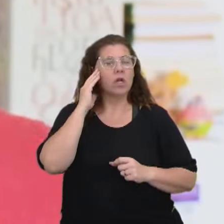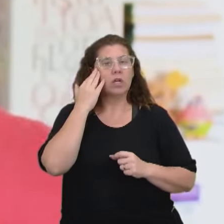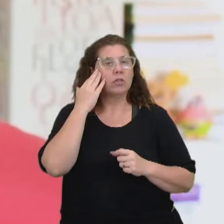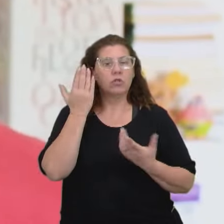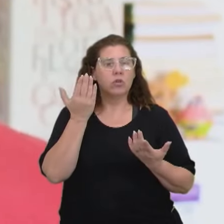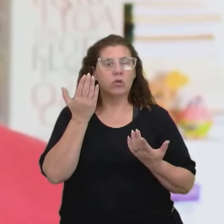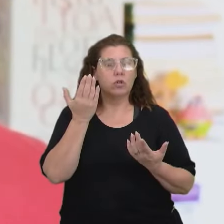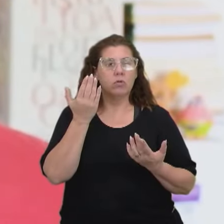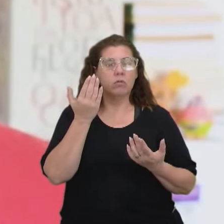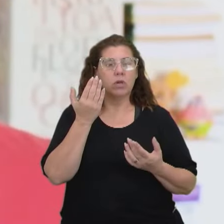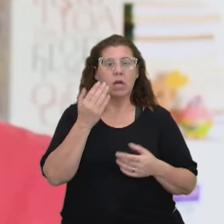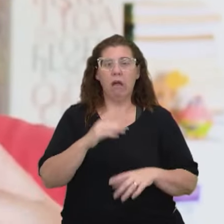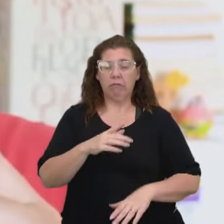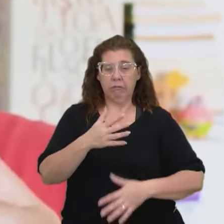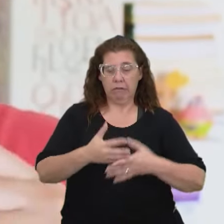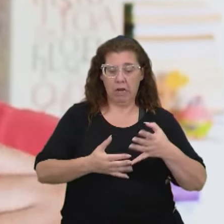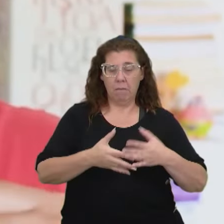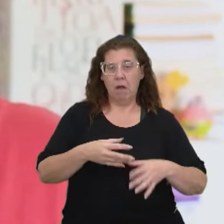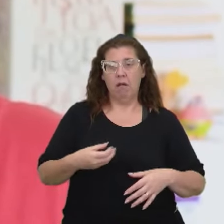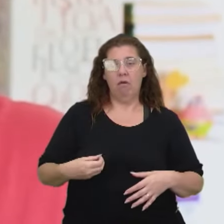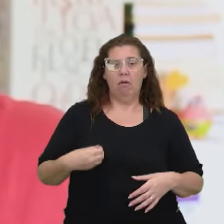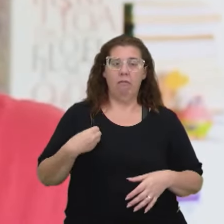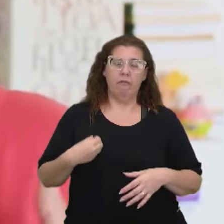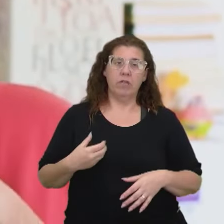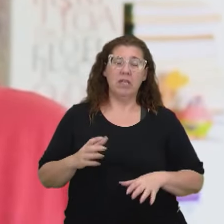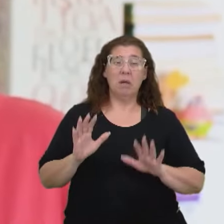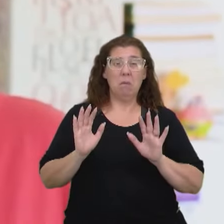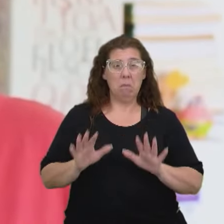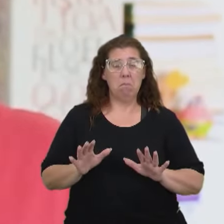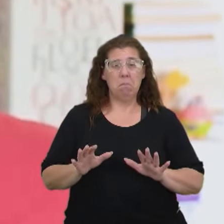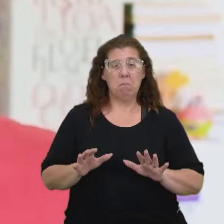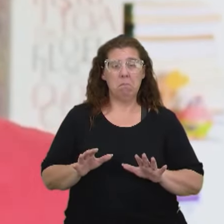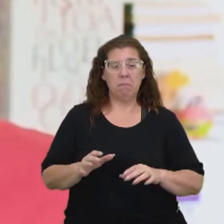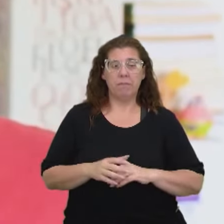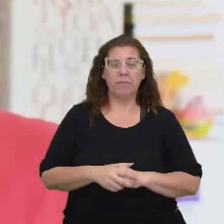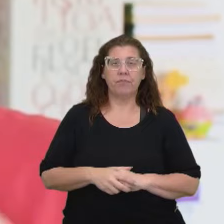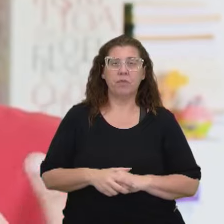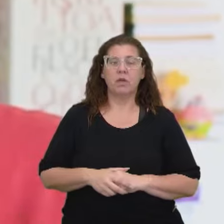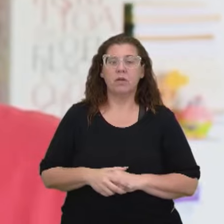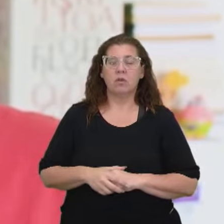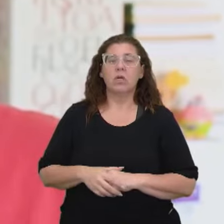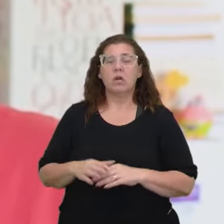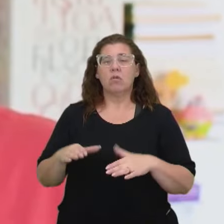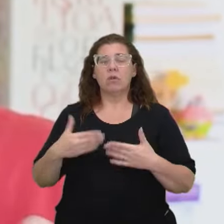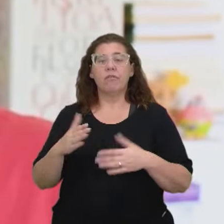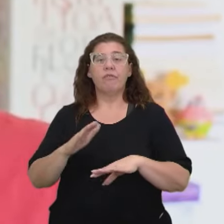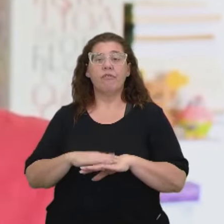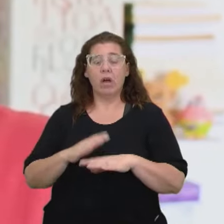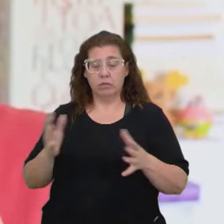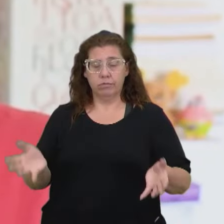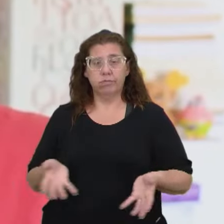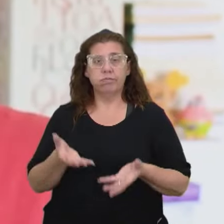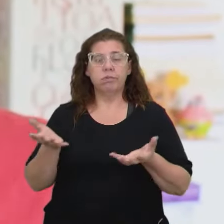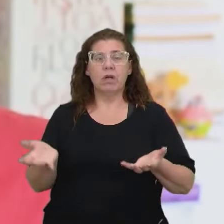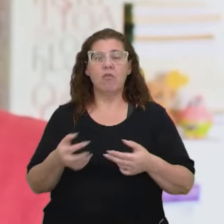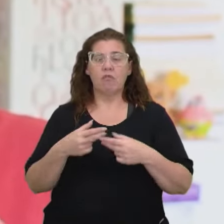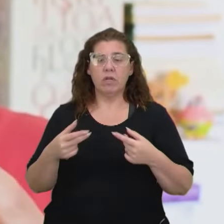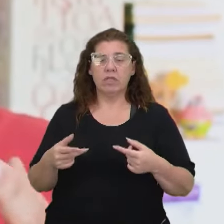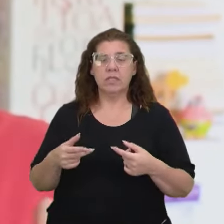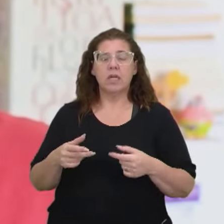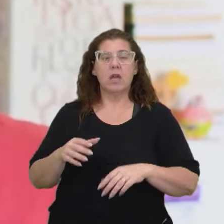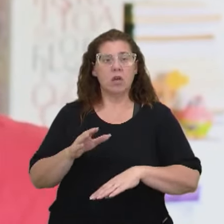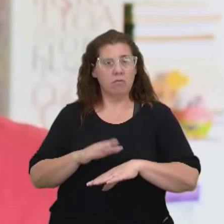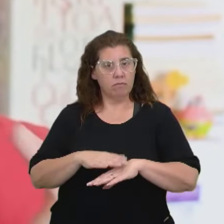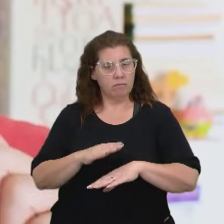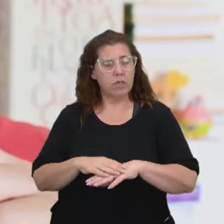que impede o indivíduo, mas sim como aquilo que o impele, aquilo que o propulsiona a fazer, a ser, a